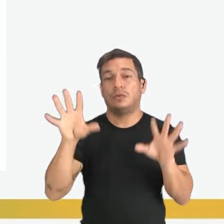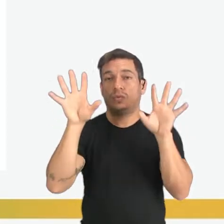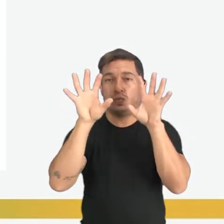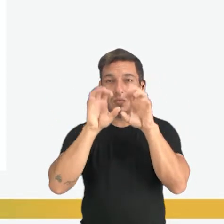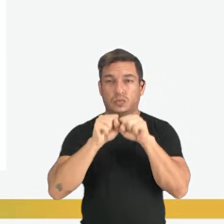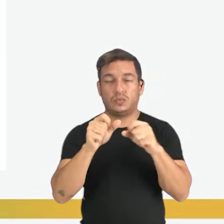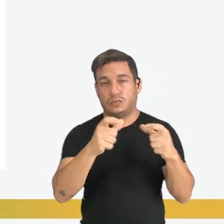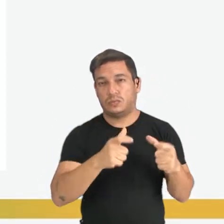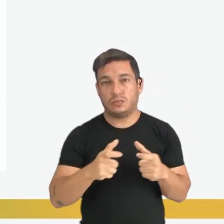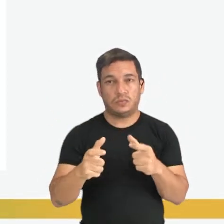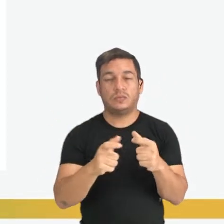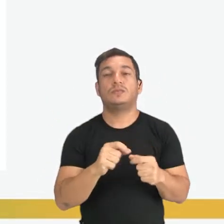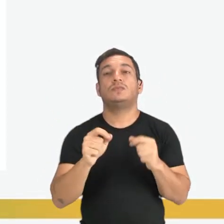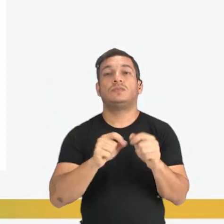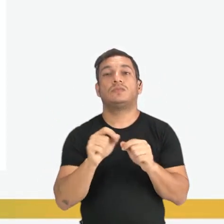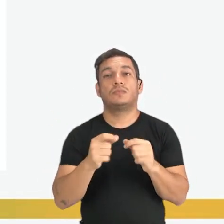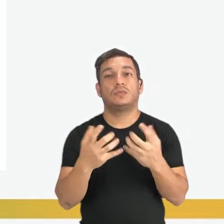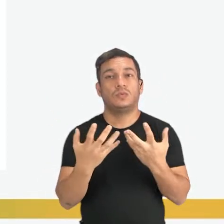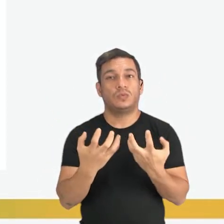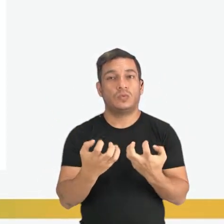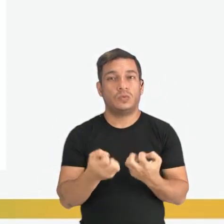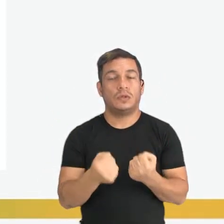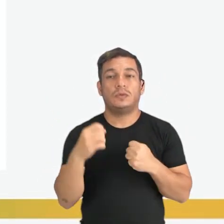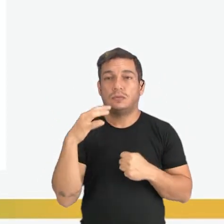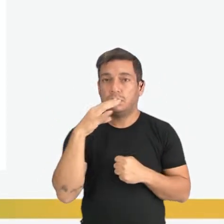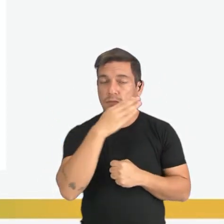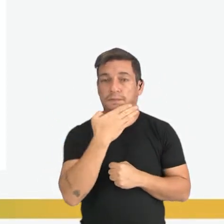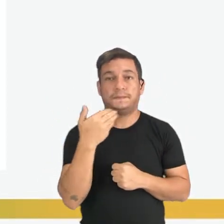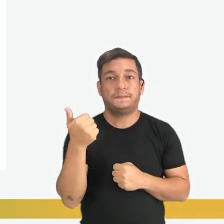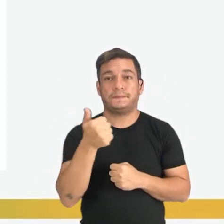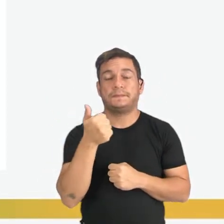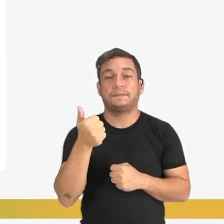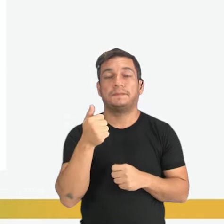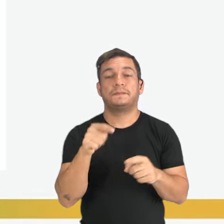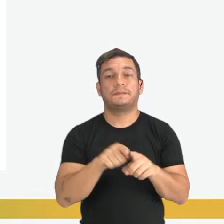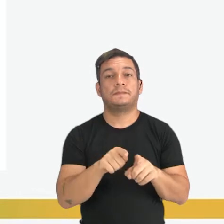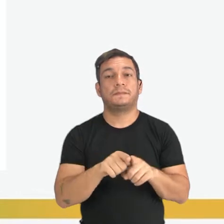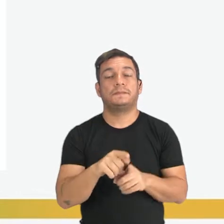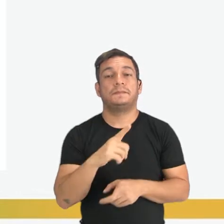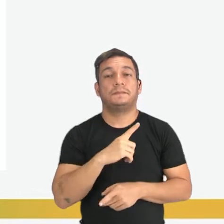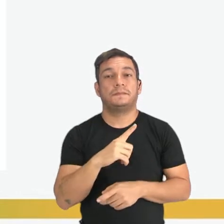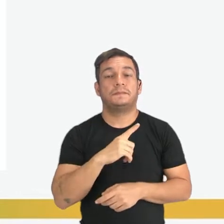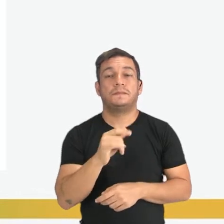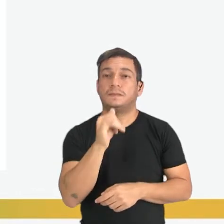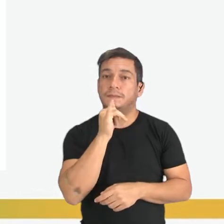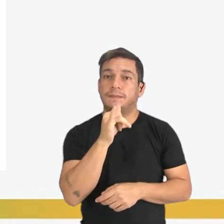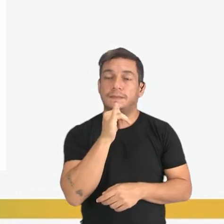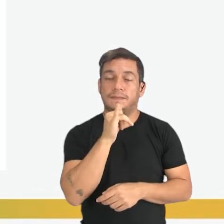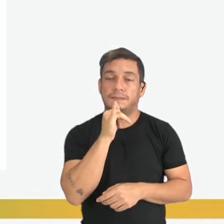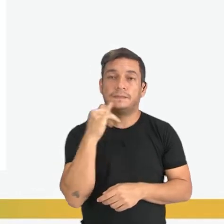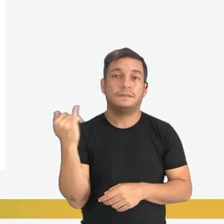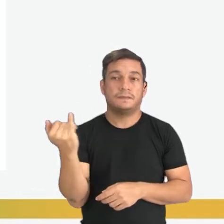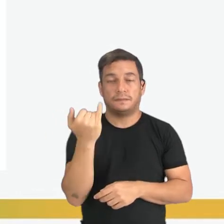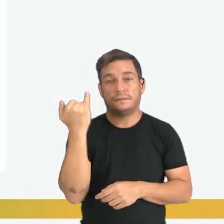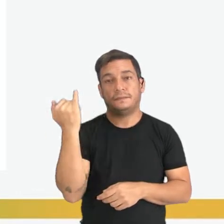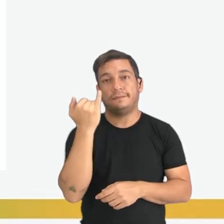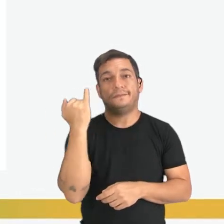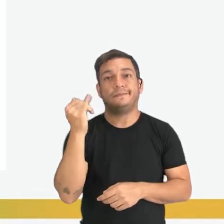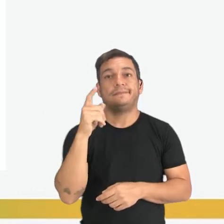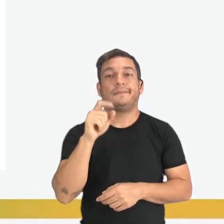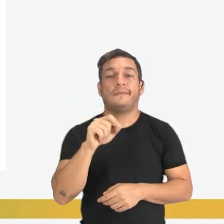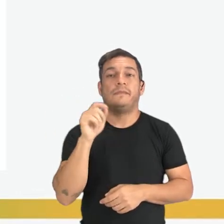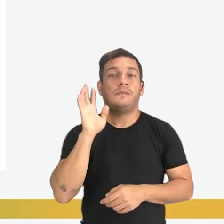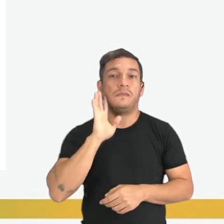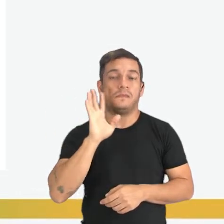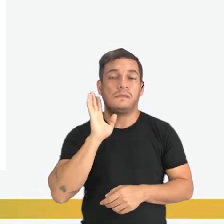superfícies escuras, elas absorvem melhor o calor. E aí nós temos um exemplo bem importante, um exemplo